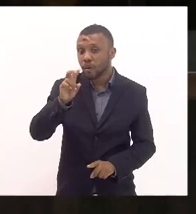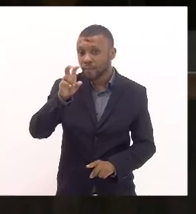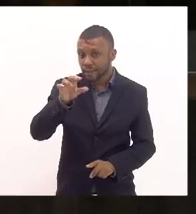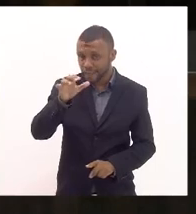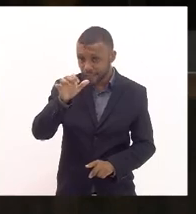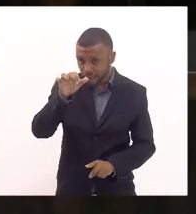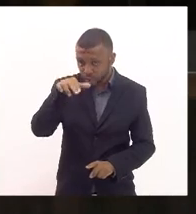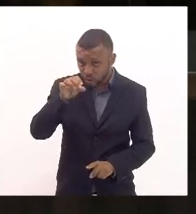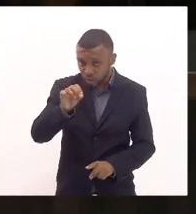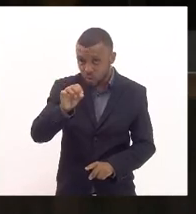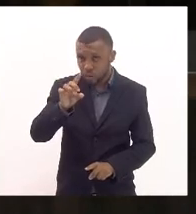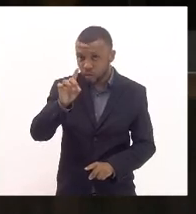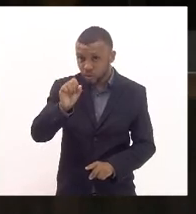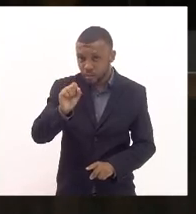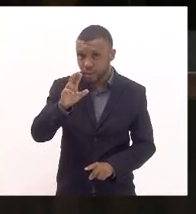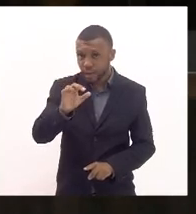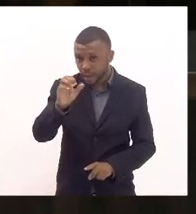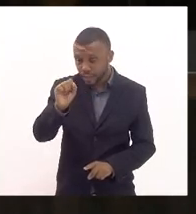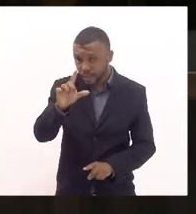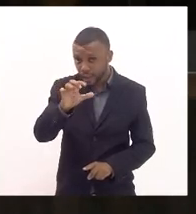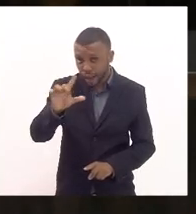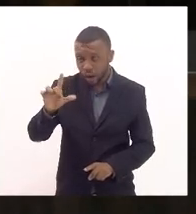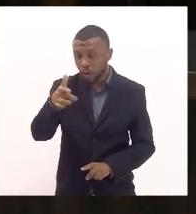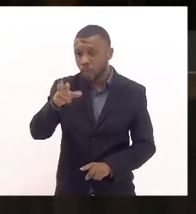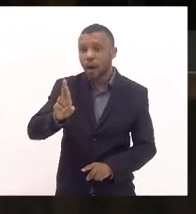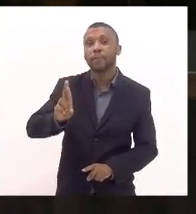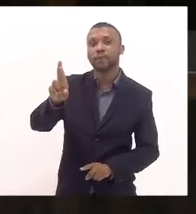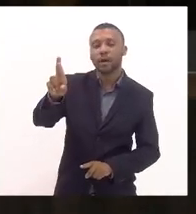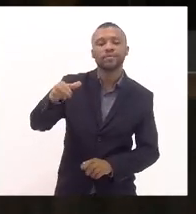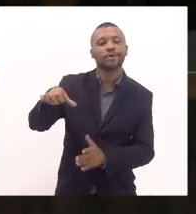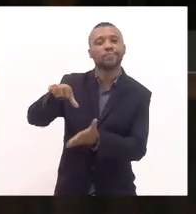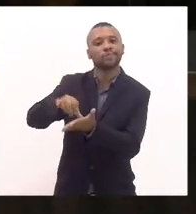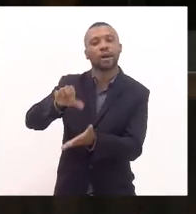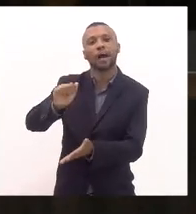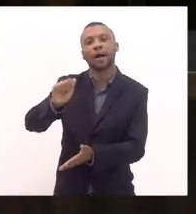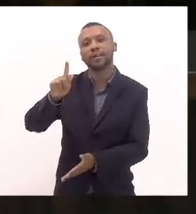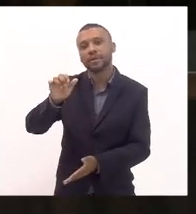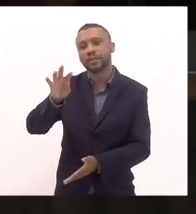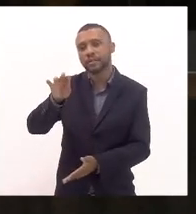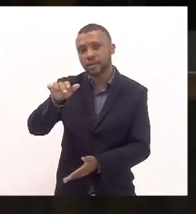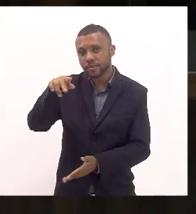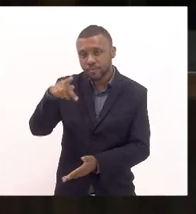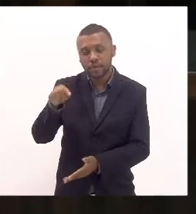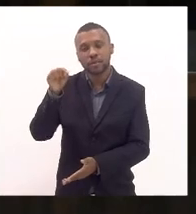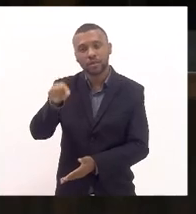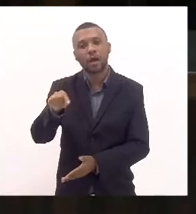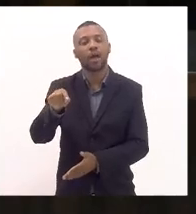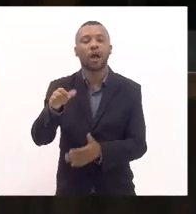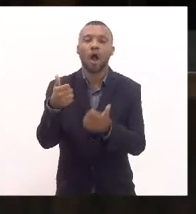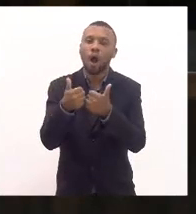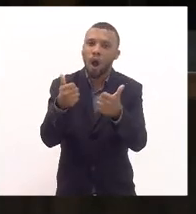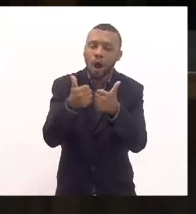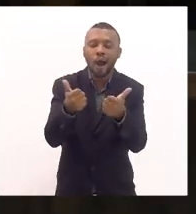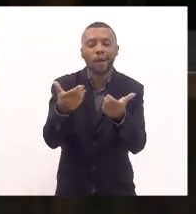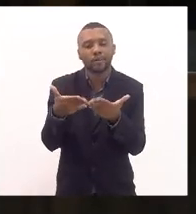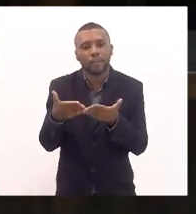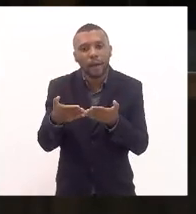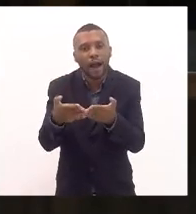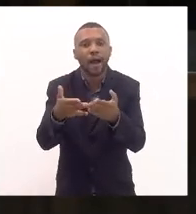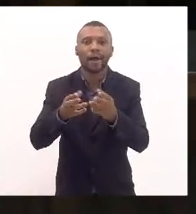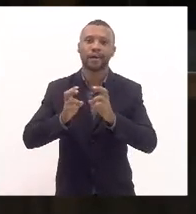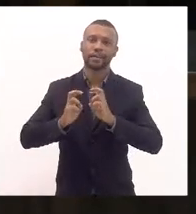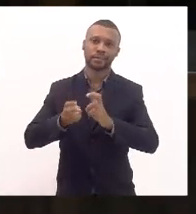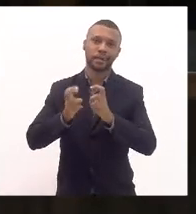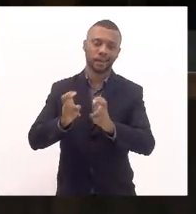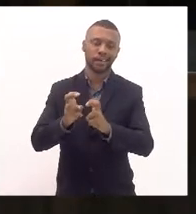dos Reis Leal como Conselheiro da agência reguladora de serviços públicos concedidos de transportes aquaviários Ferroviários metroviários e